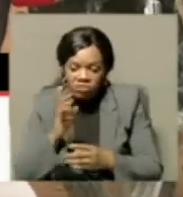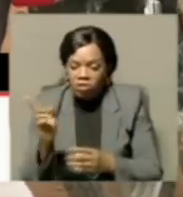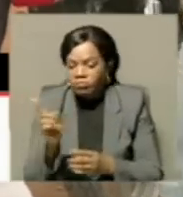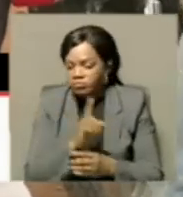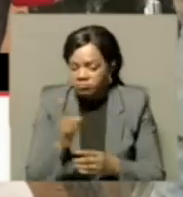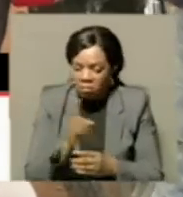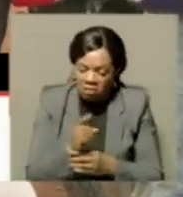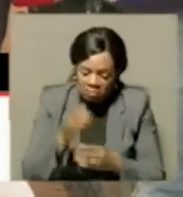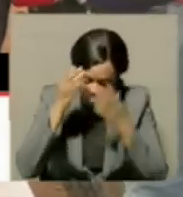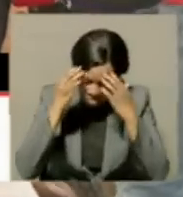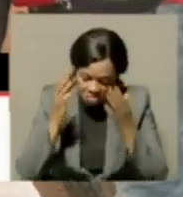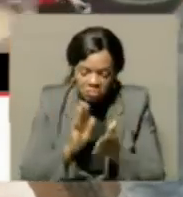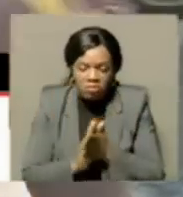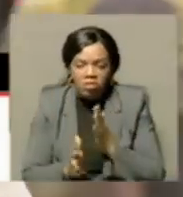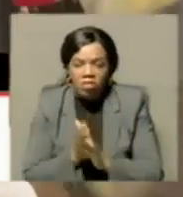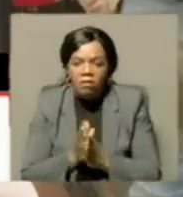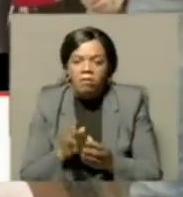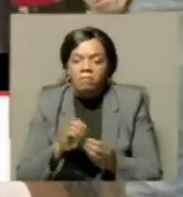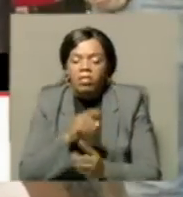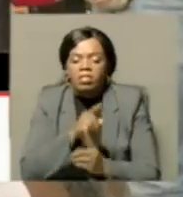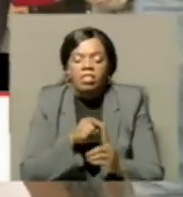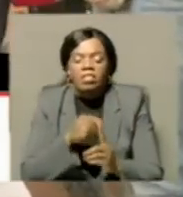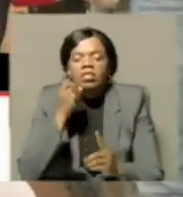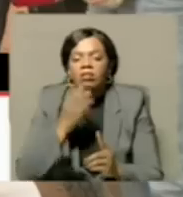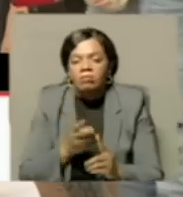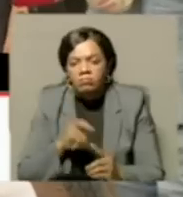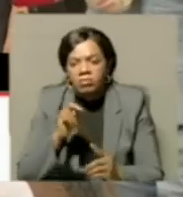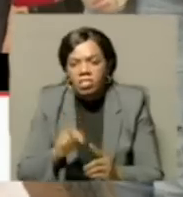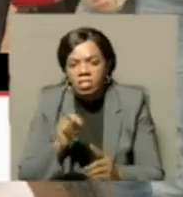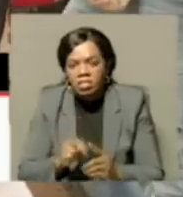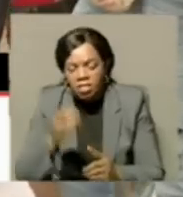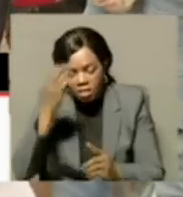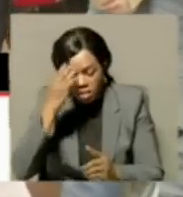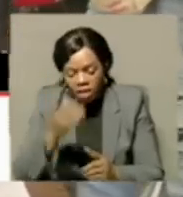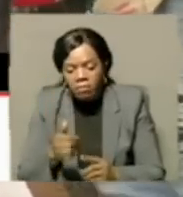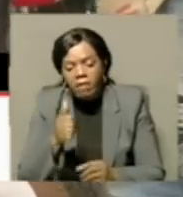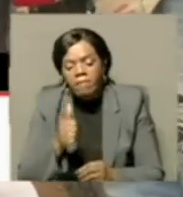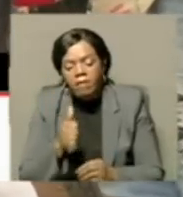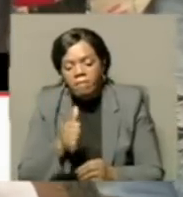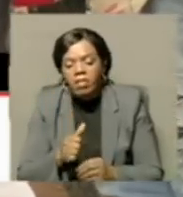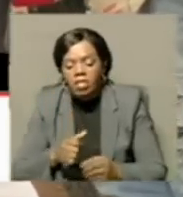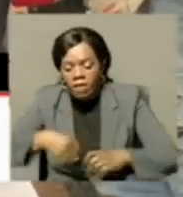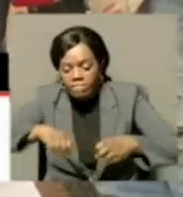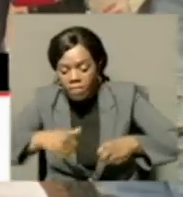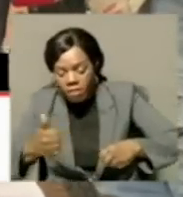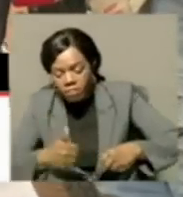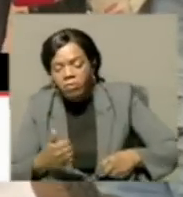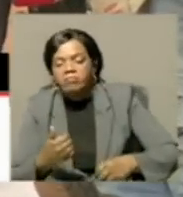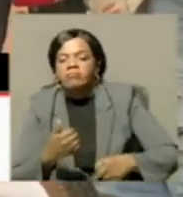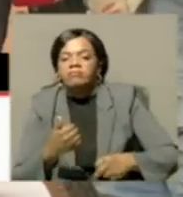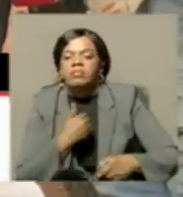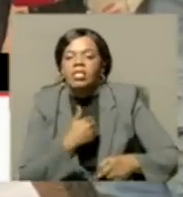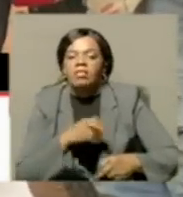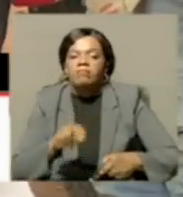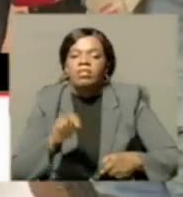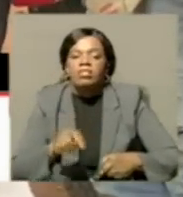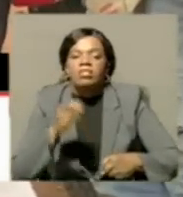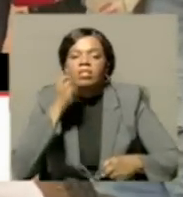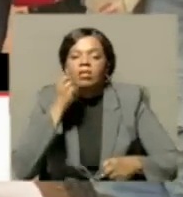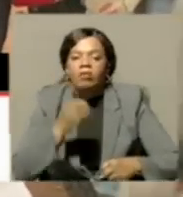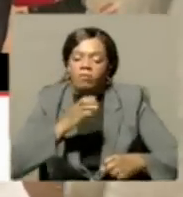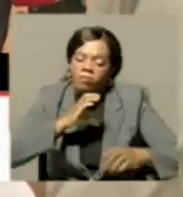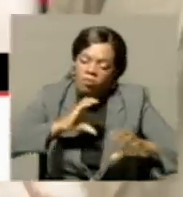dos componentes, devem ter em consideração a nossa existência, a existência dos motoqueiros, para tratarmos de